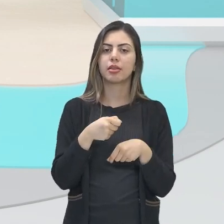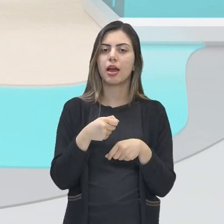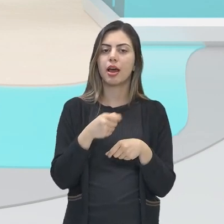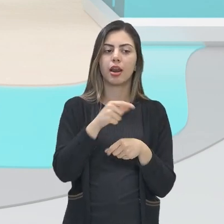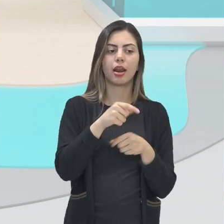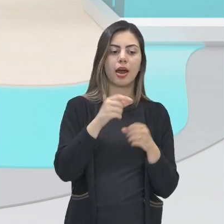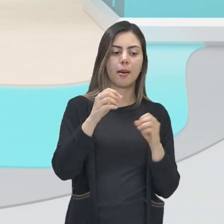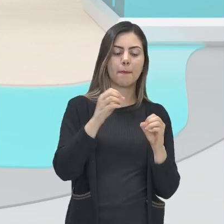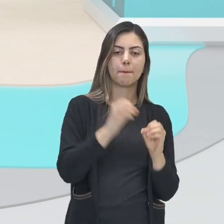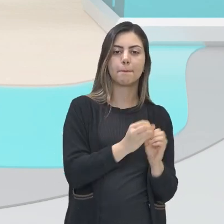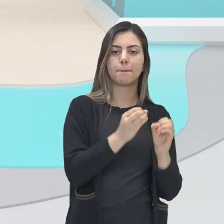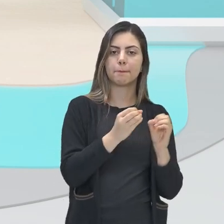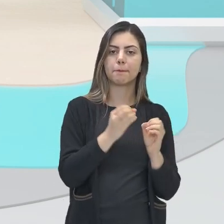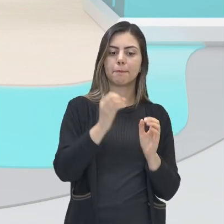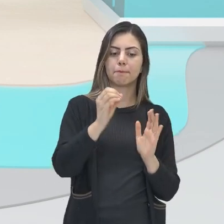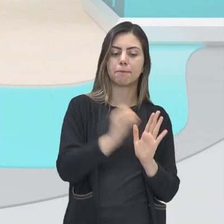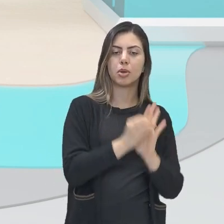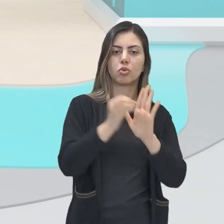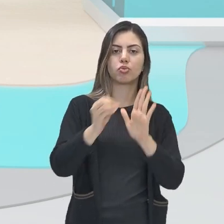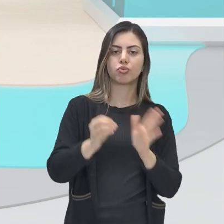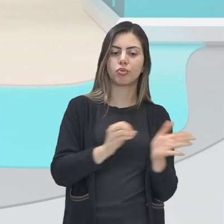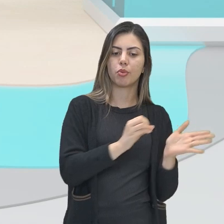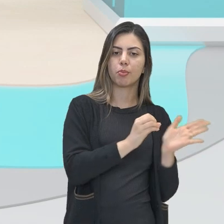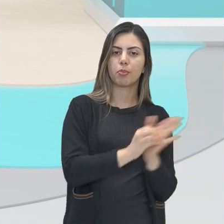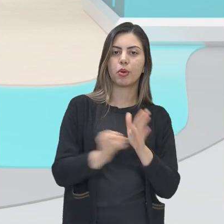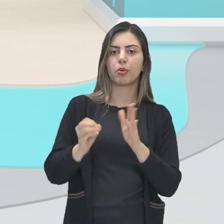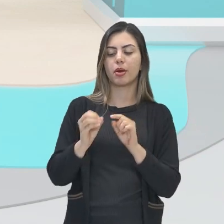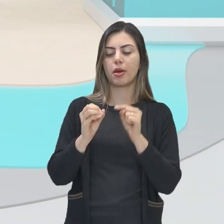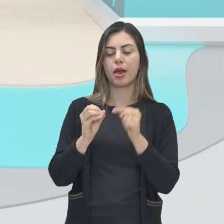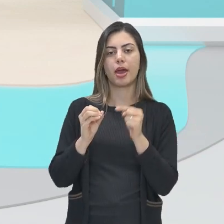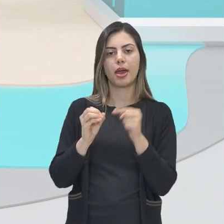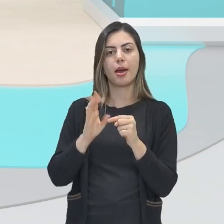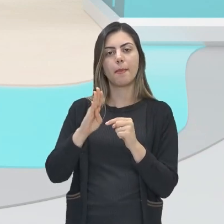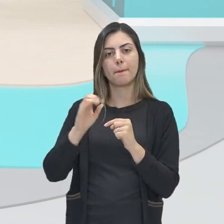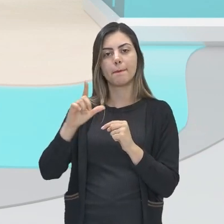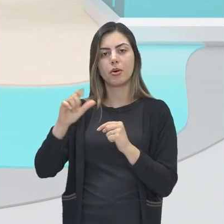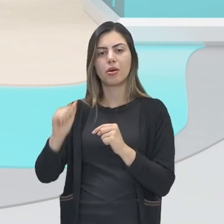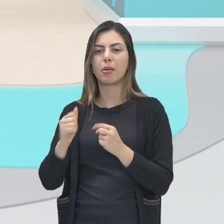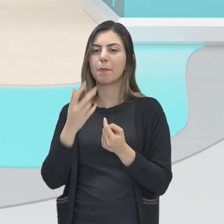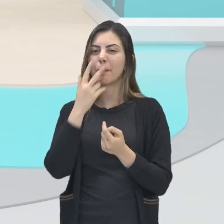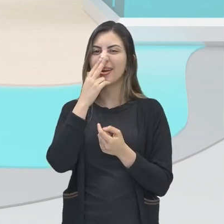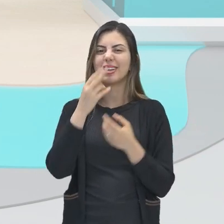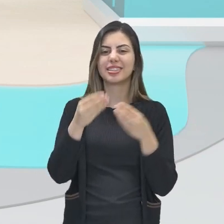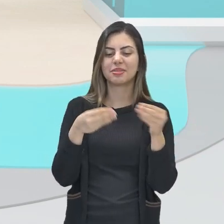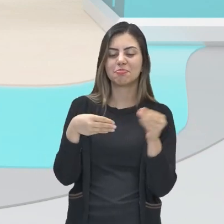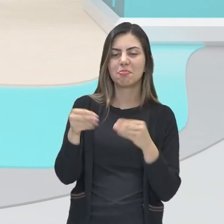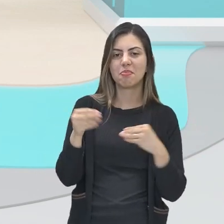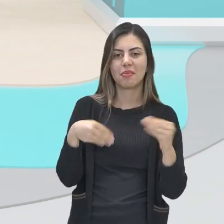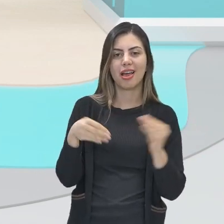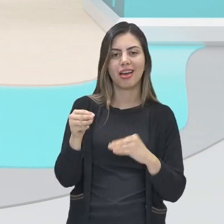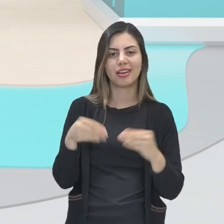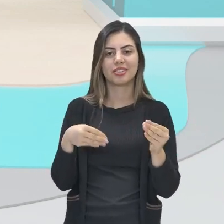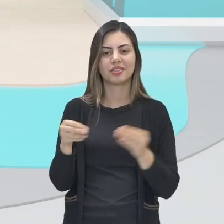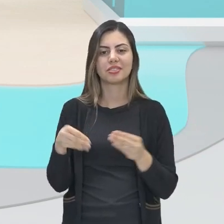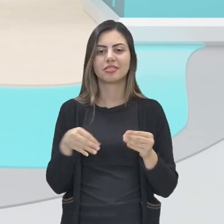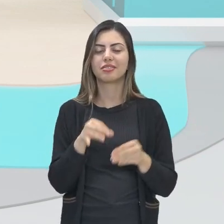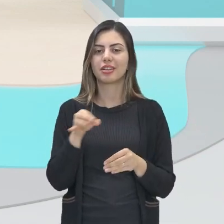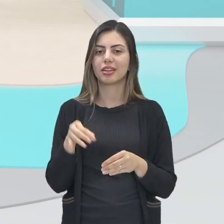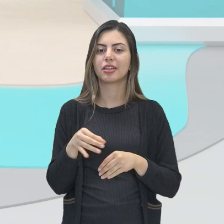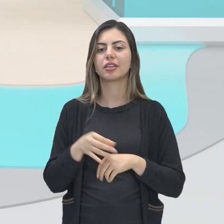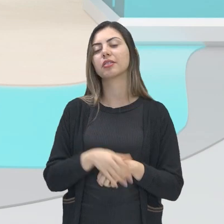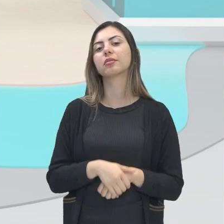bolinha de ping-pong que a gente conhece hoje, né? Tipo um plástico, né? O celuloide, que é um material